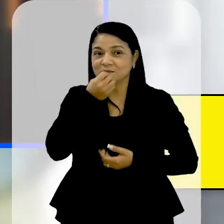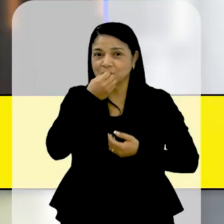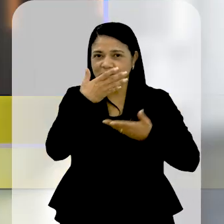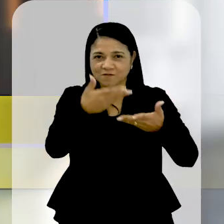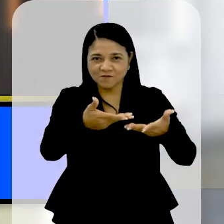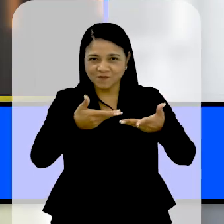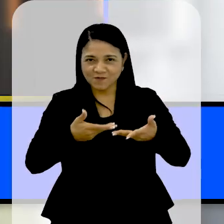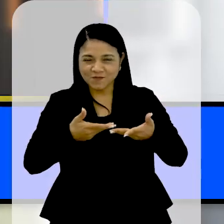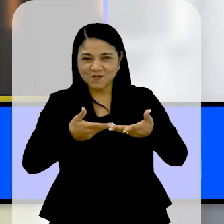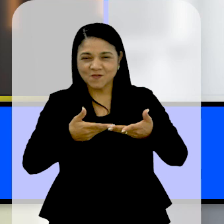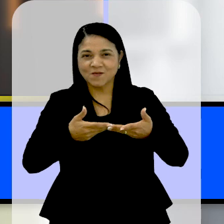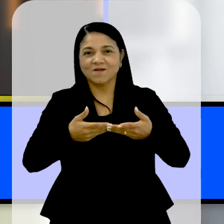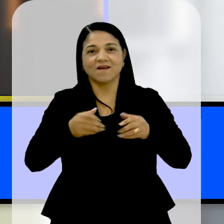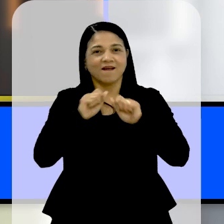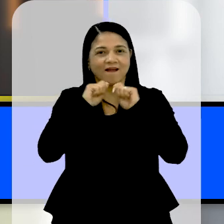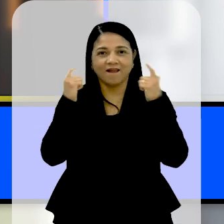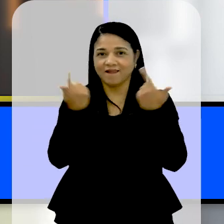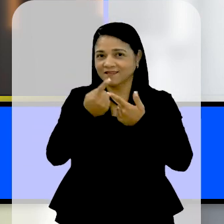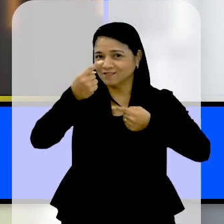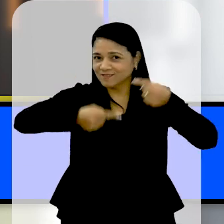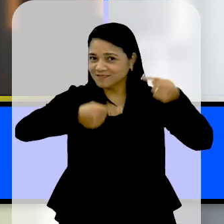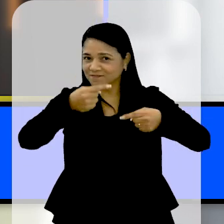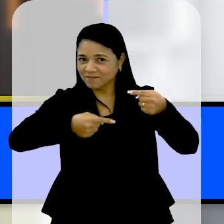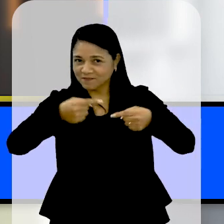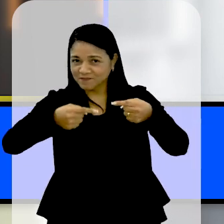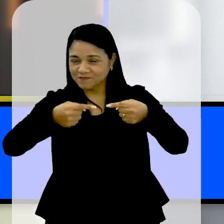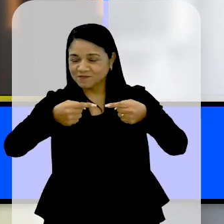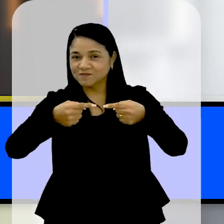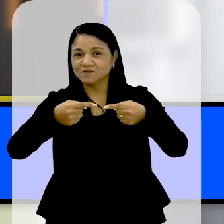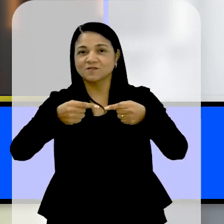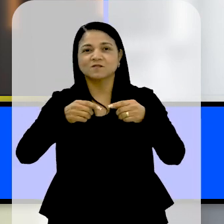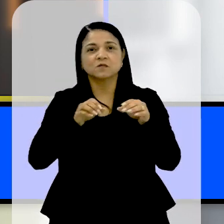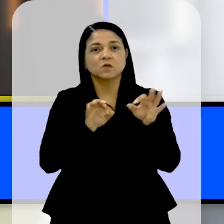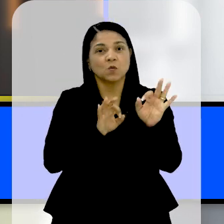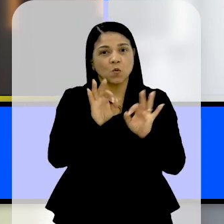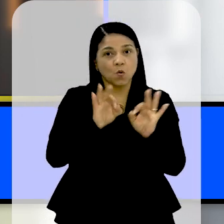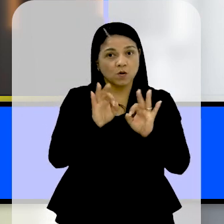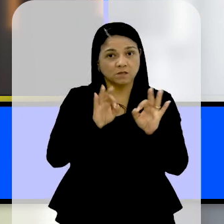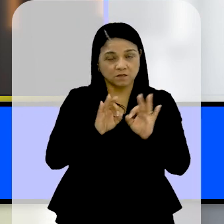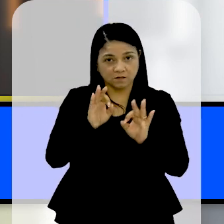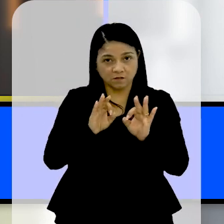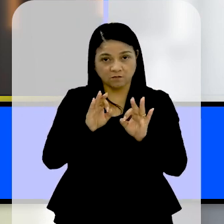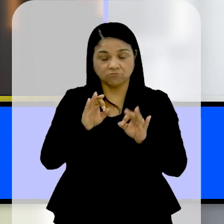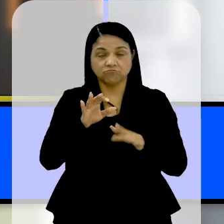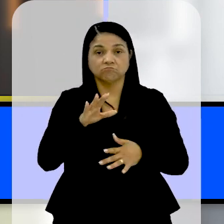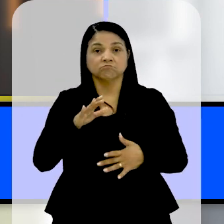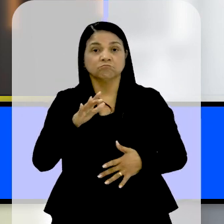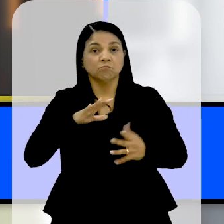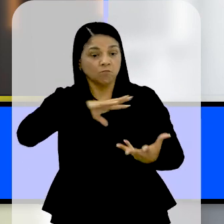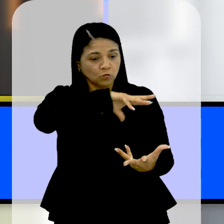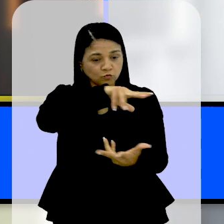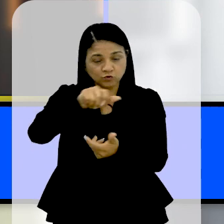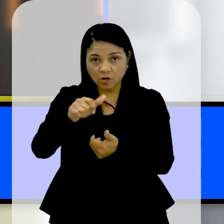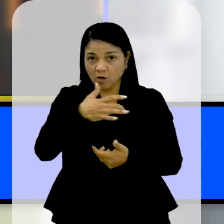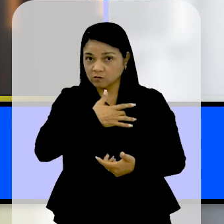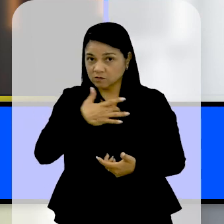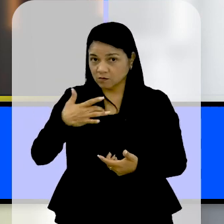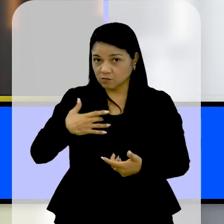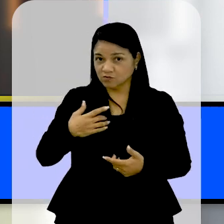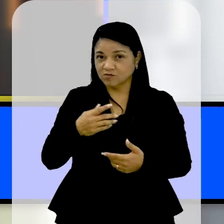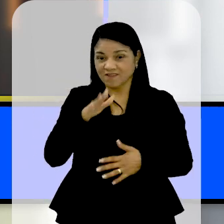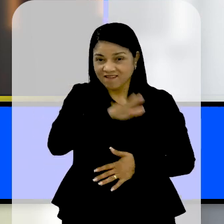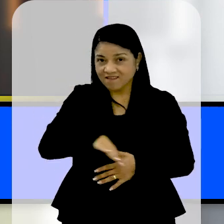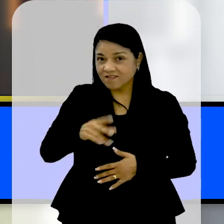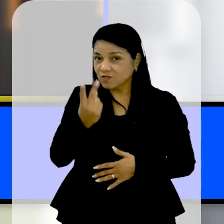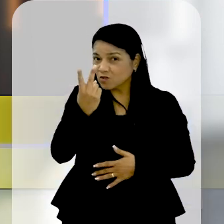Olá, seja bem-vindo a mais um Alerj Debate. Segundo a Organização Mundial de Saúde, crianças com